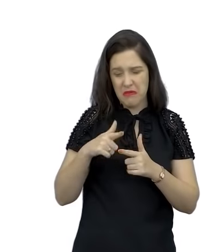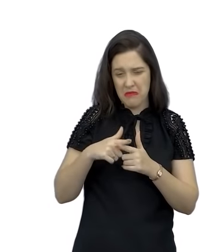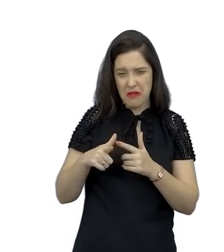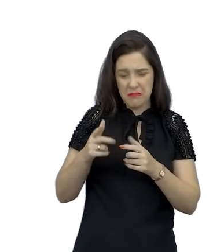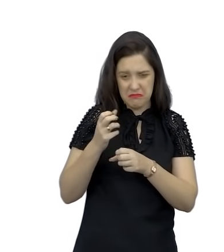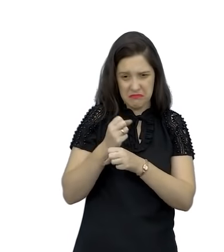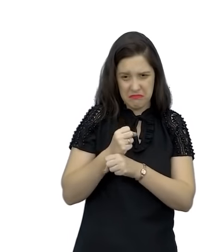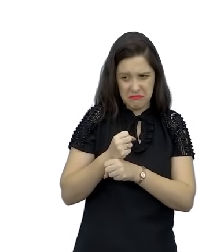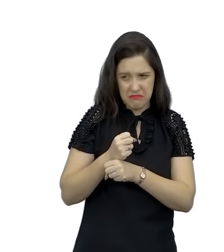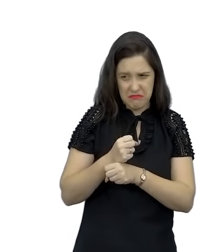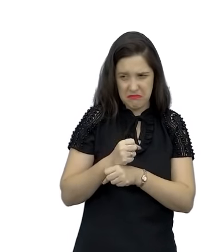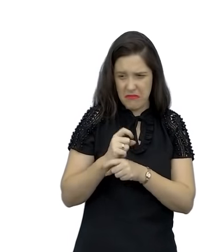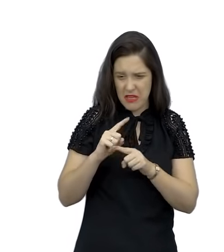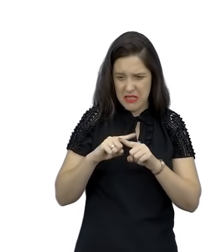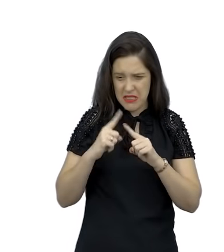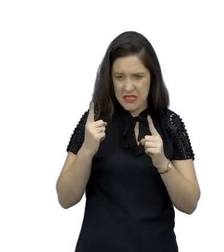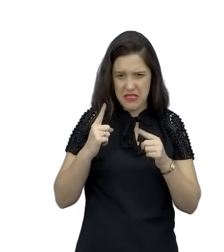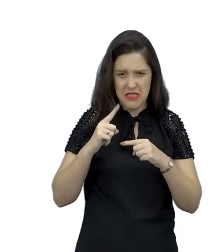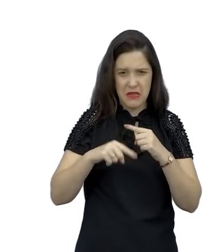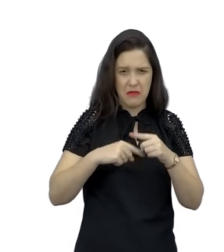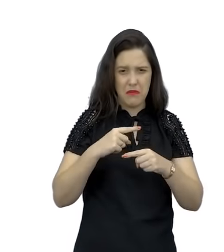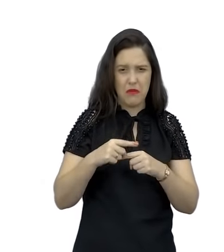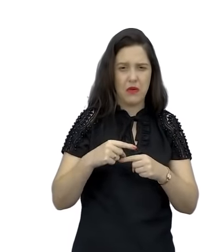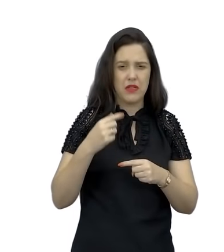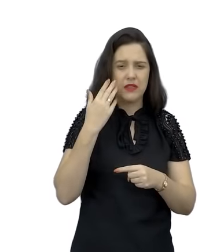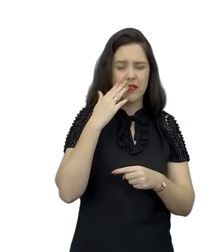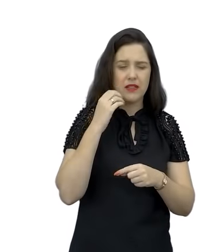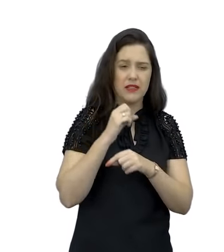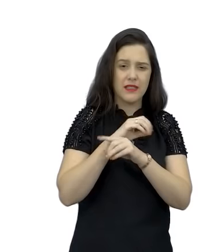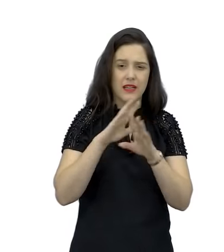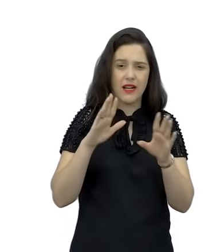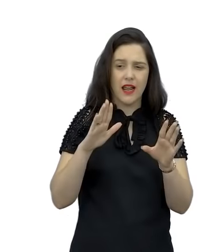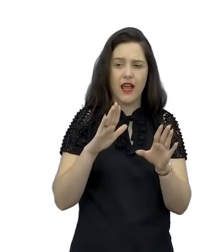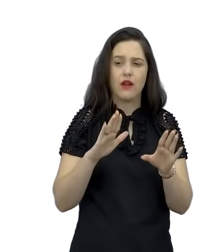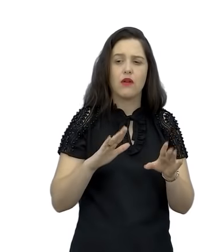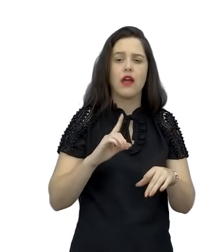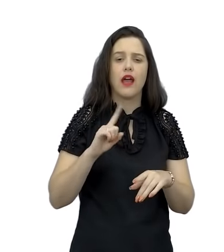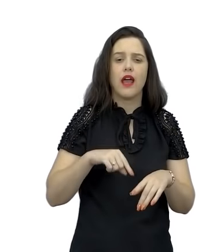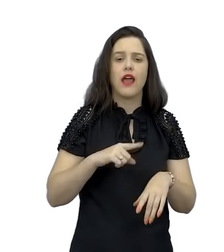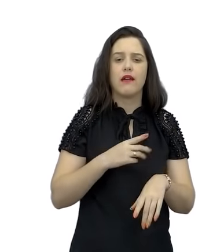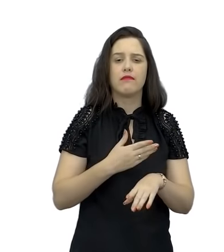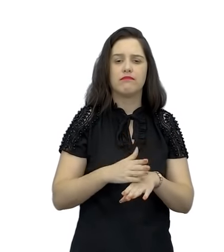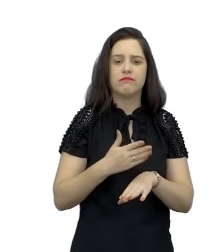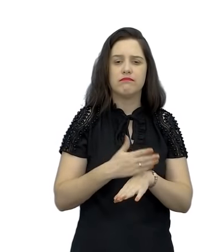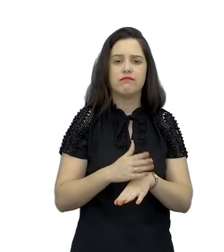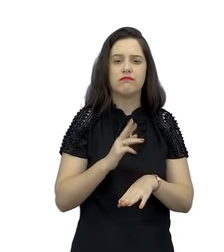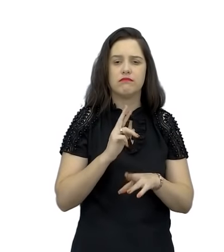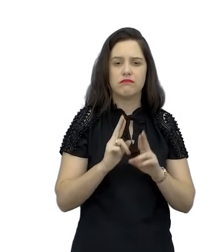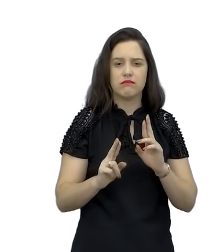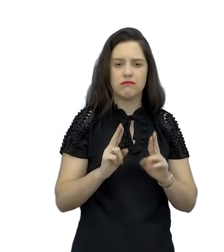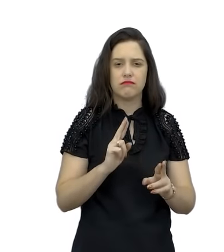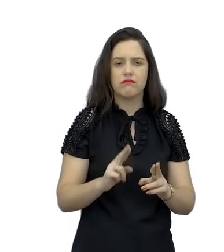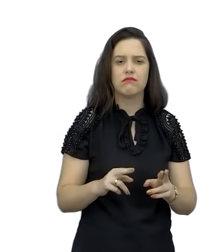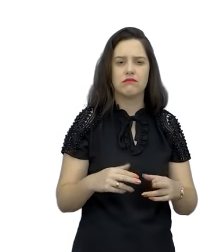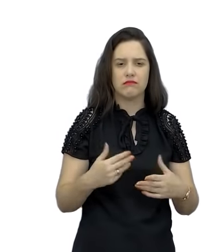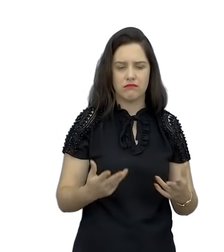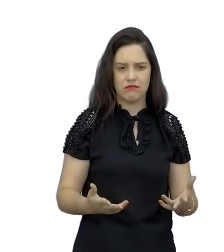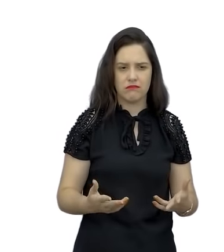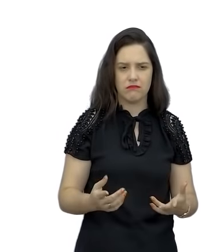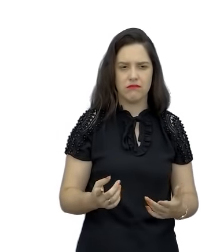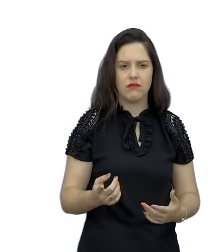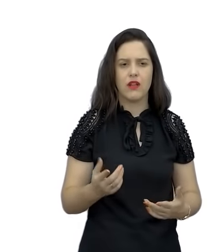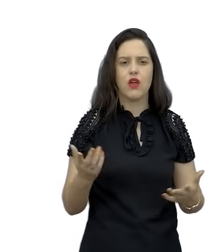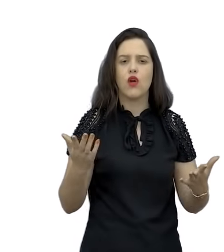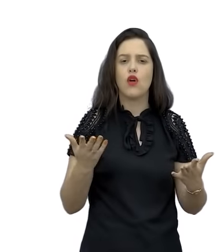ele entende, ele passa pelo processo, se torna um exercício, né? Não se torna mais um problema, né? E hoje a gente